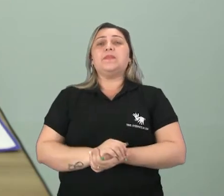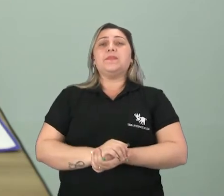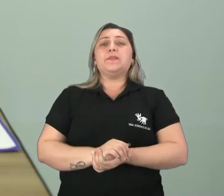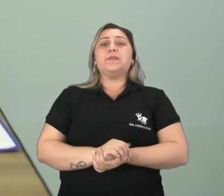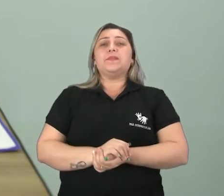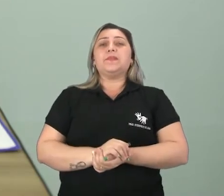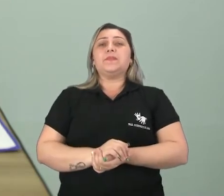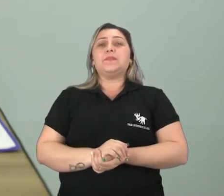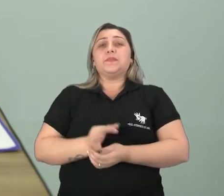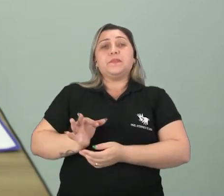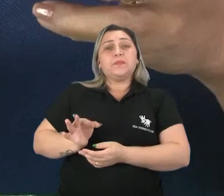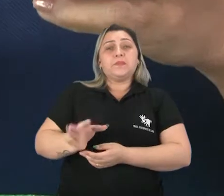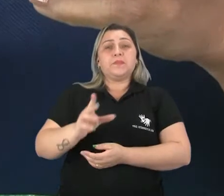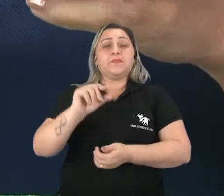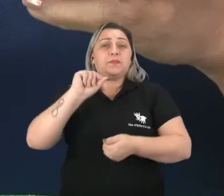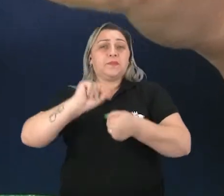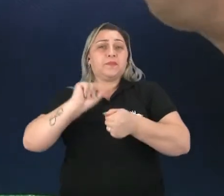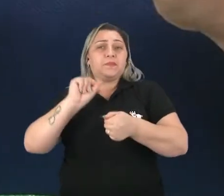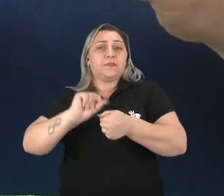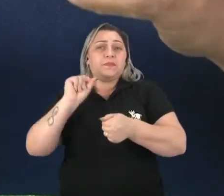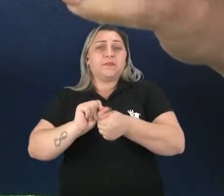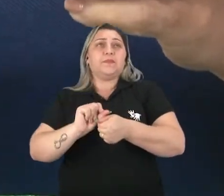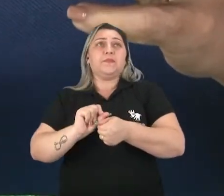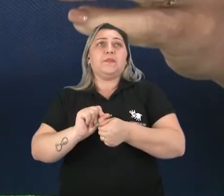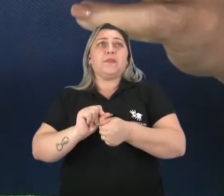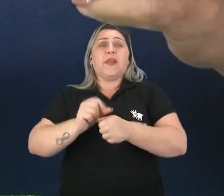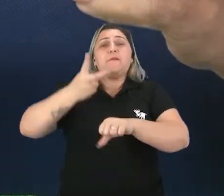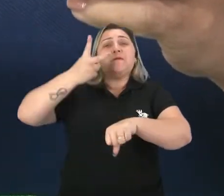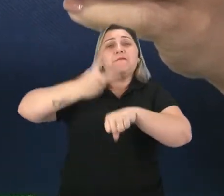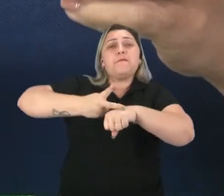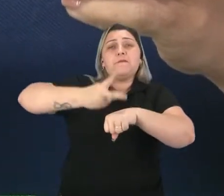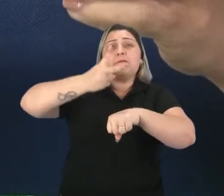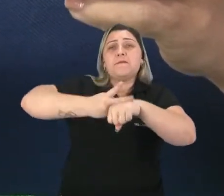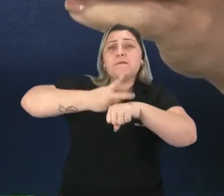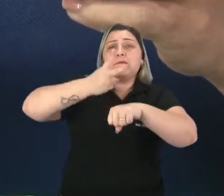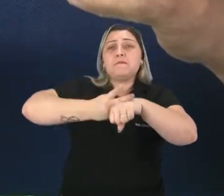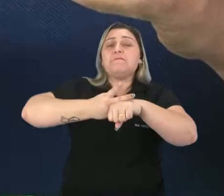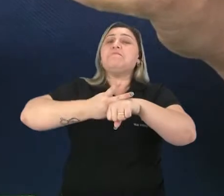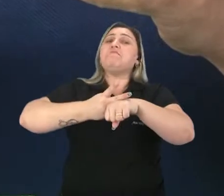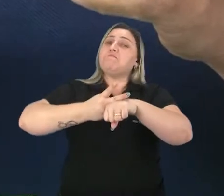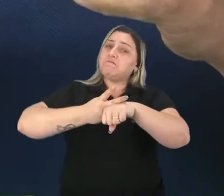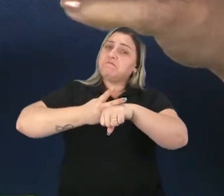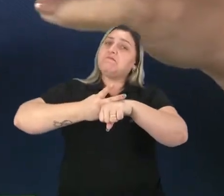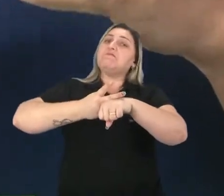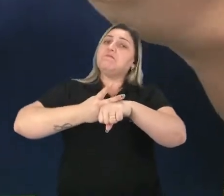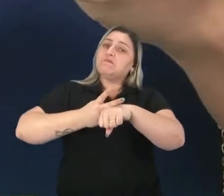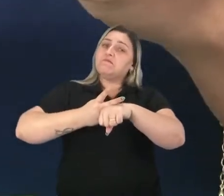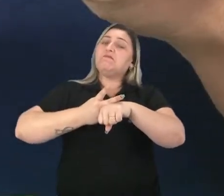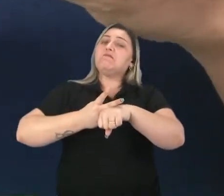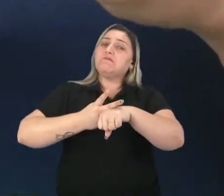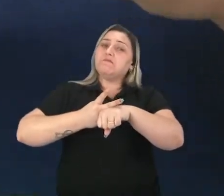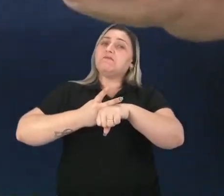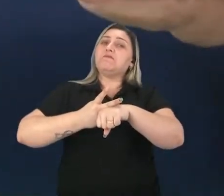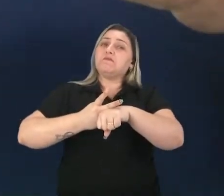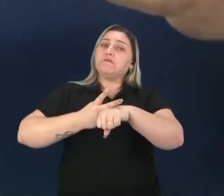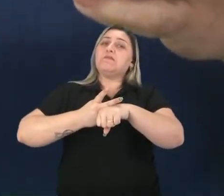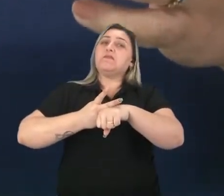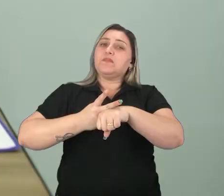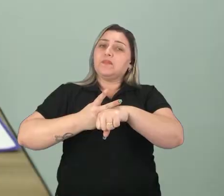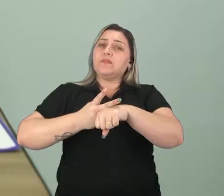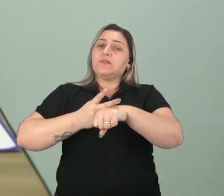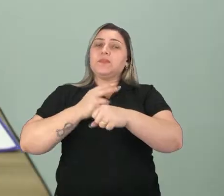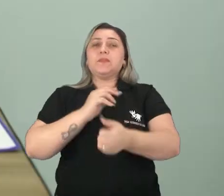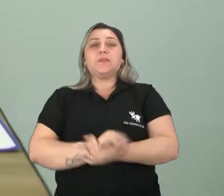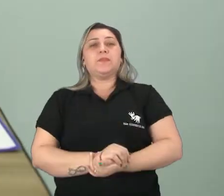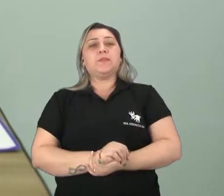a técnica é feita de vidro isso mesmo a peteca é feita